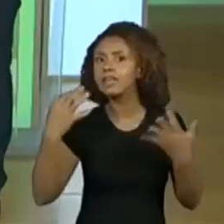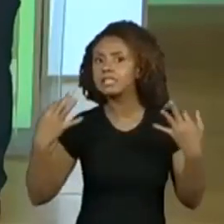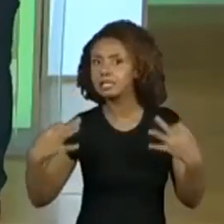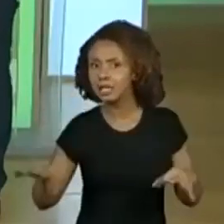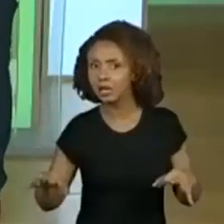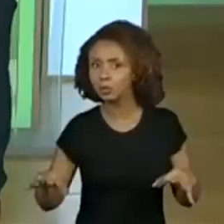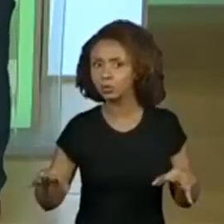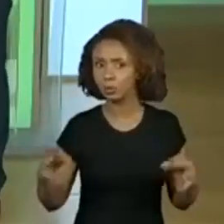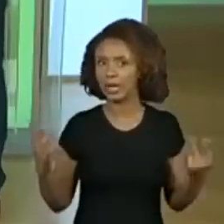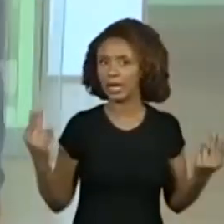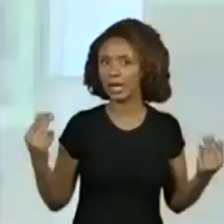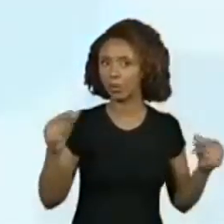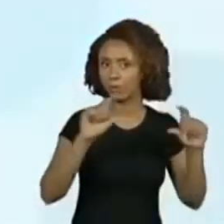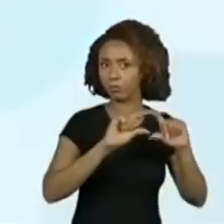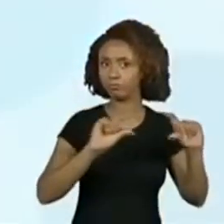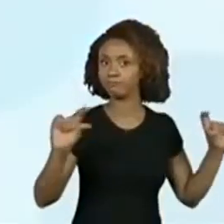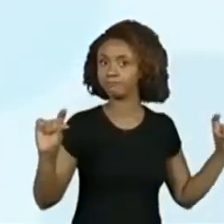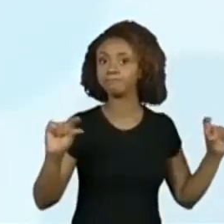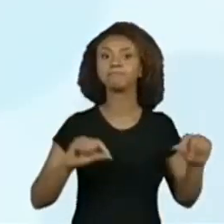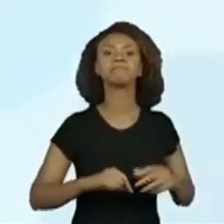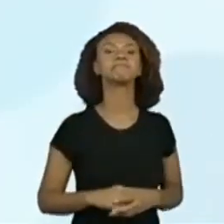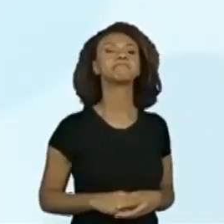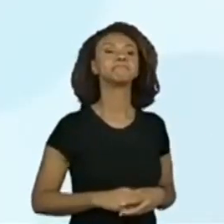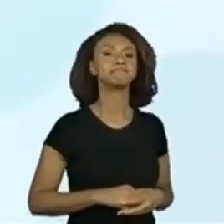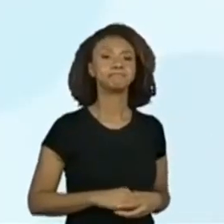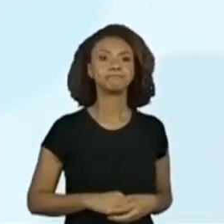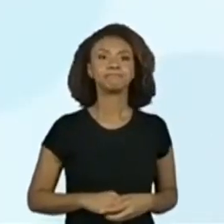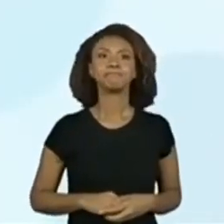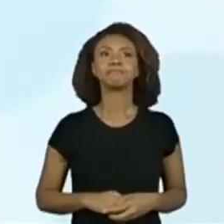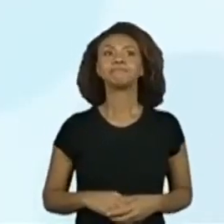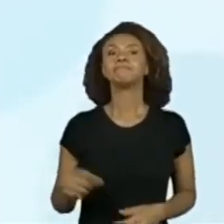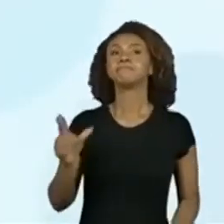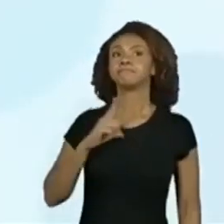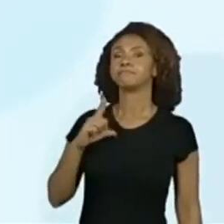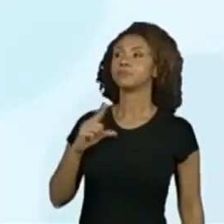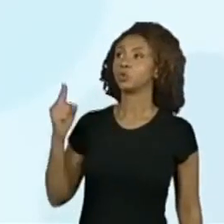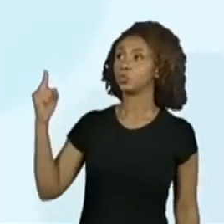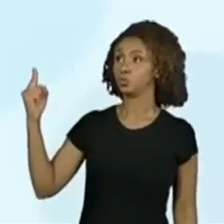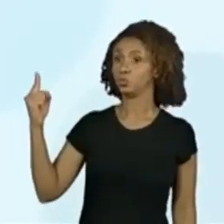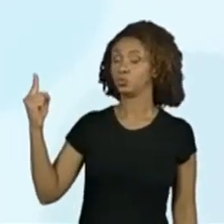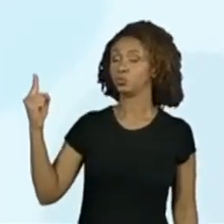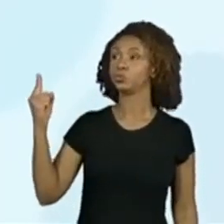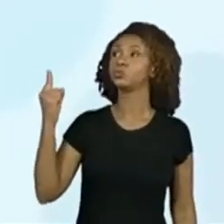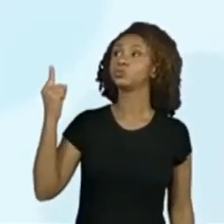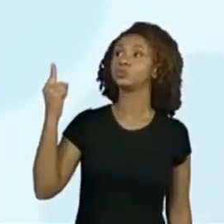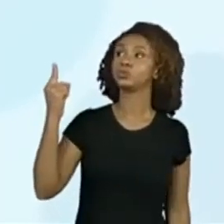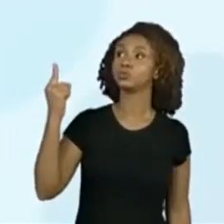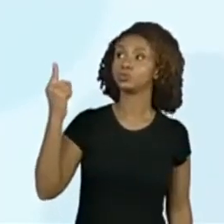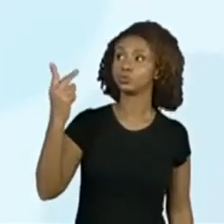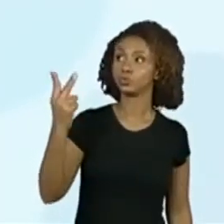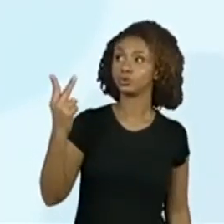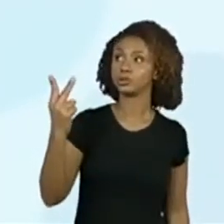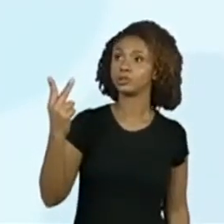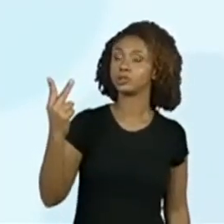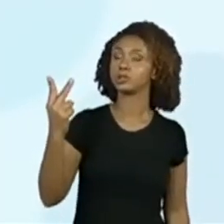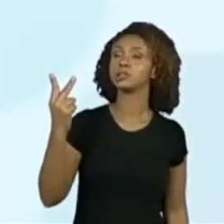enunciado Vamos lá olha só nós temos aqui 1